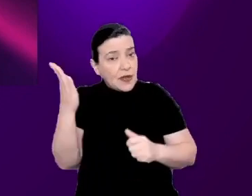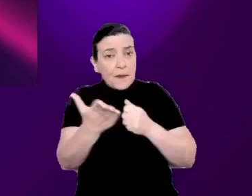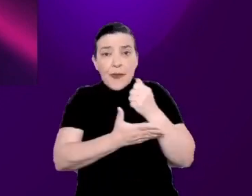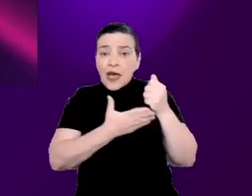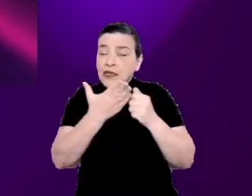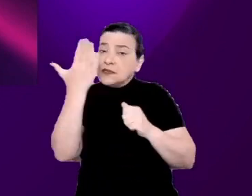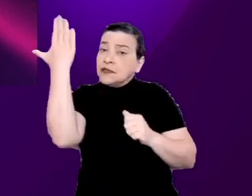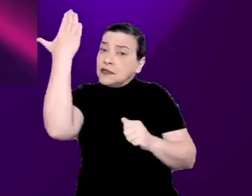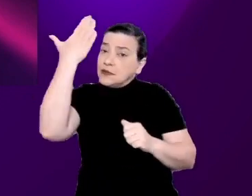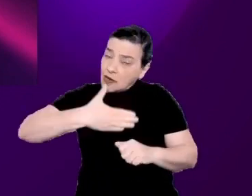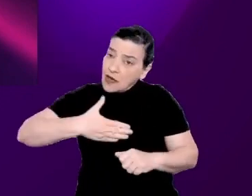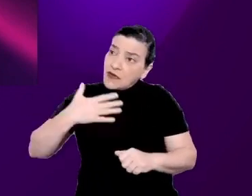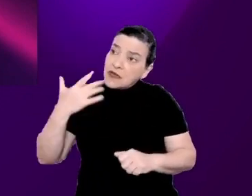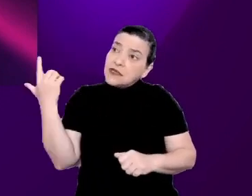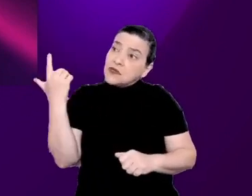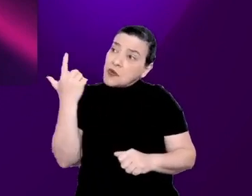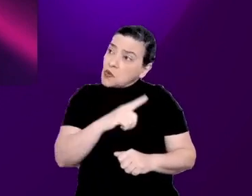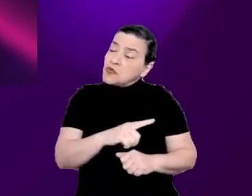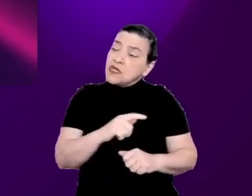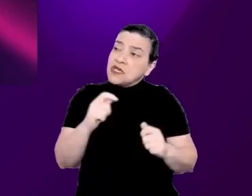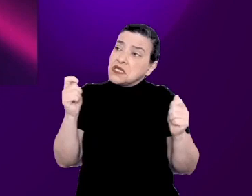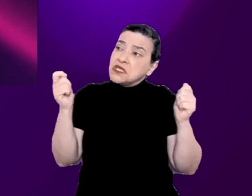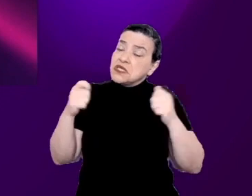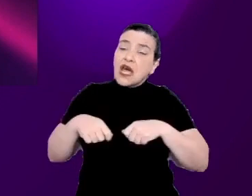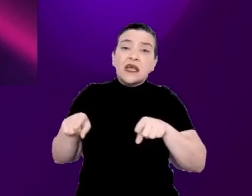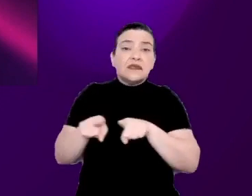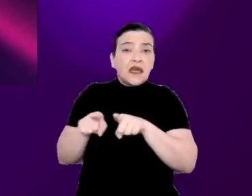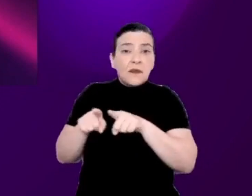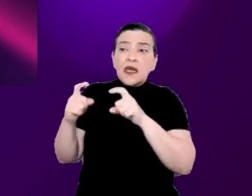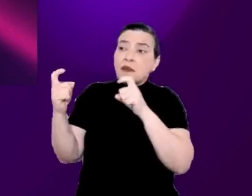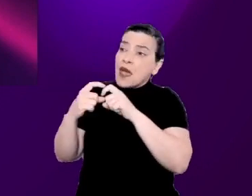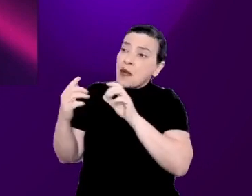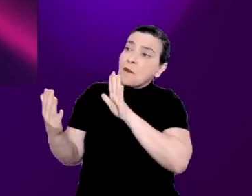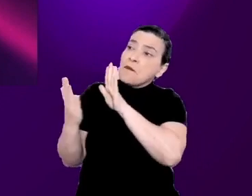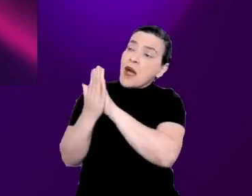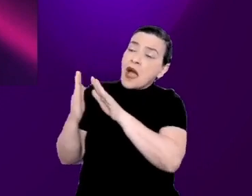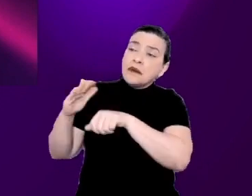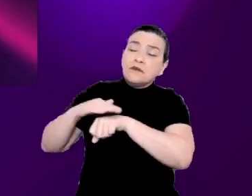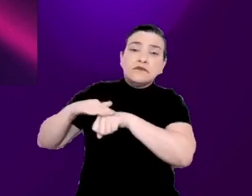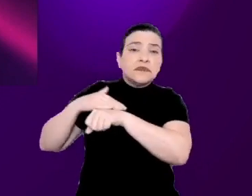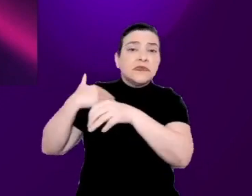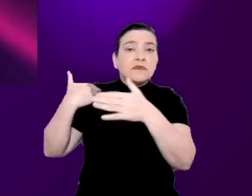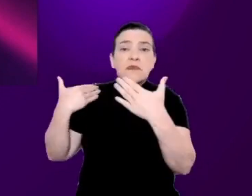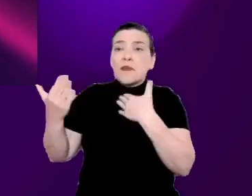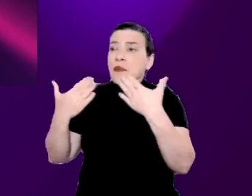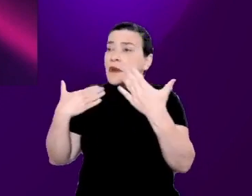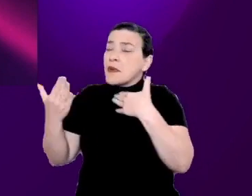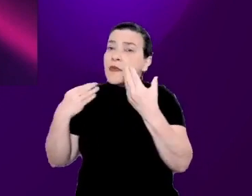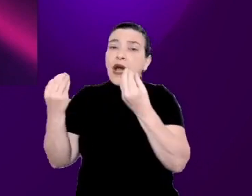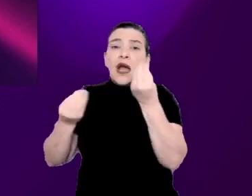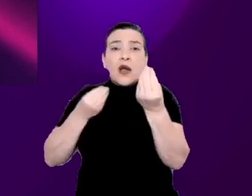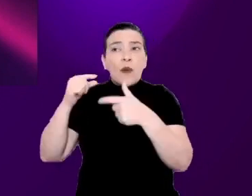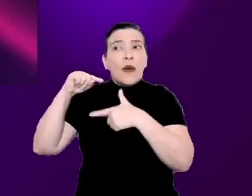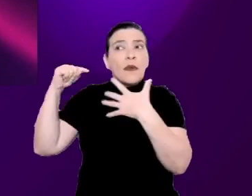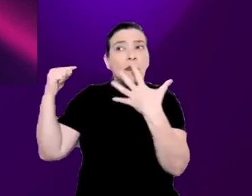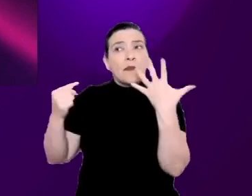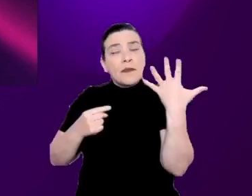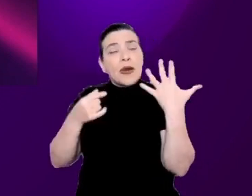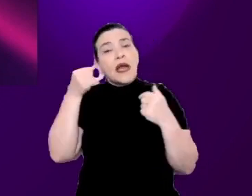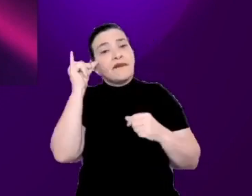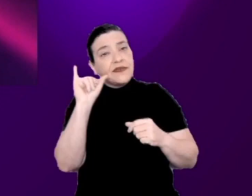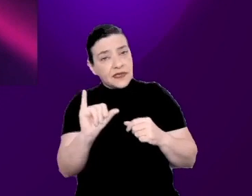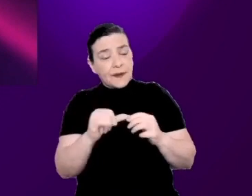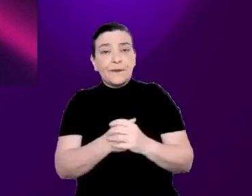evidência, para até discutir com médicos sobre as prescrições. E